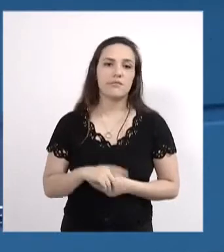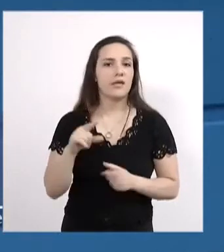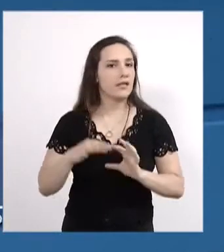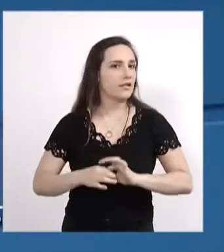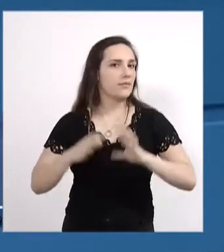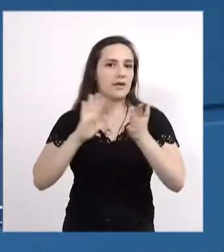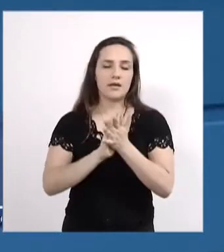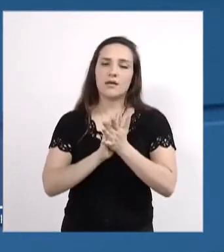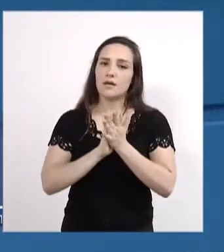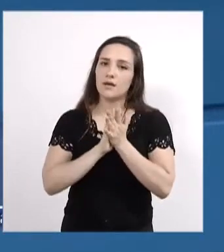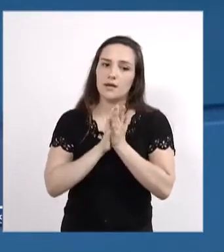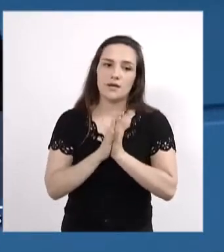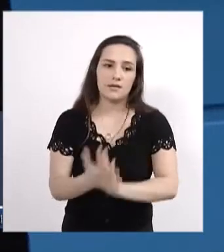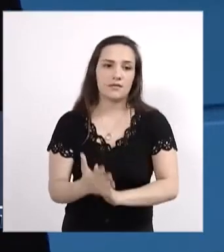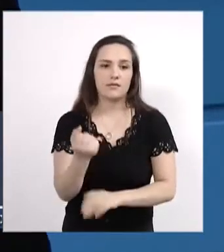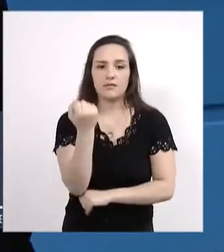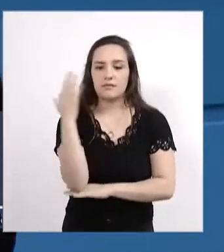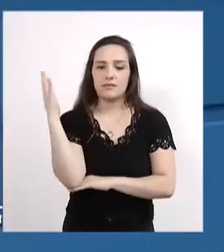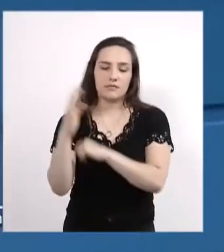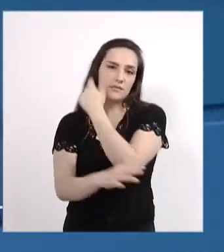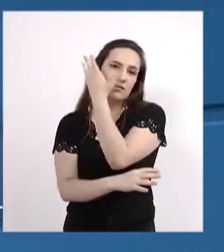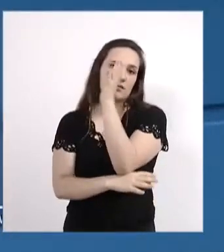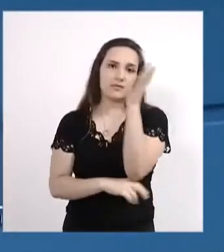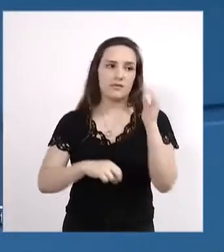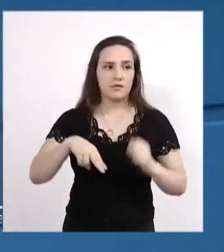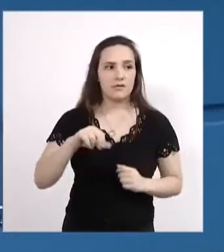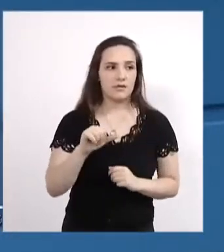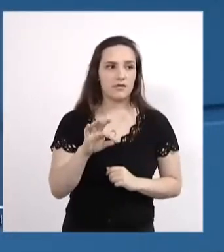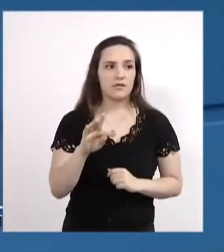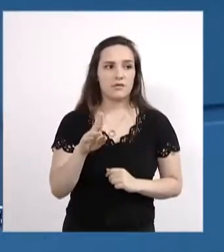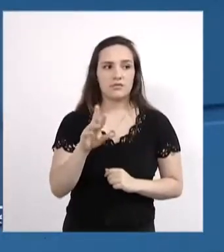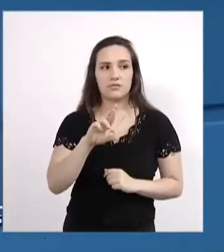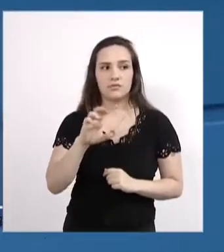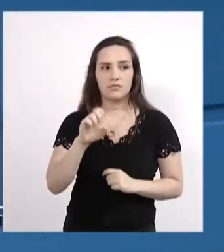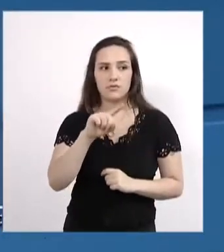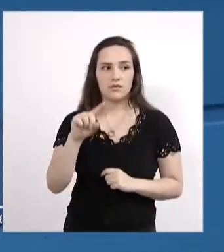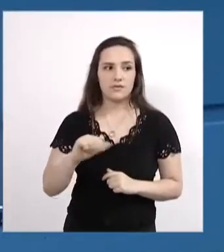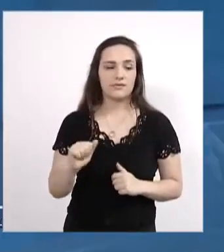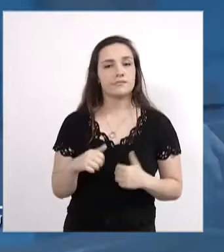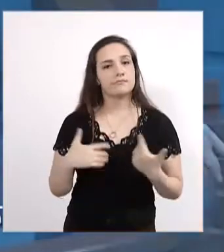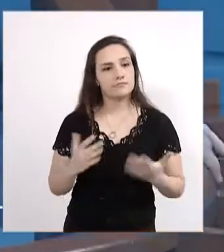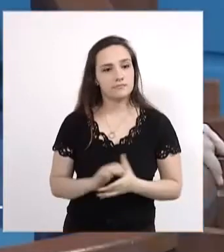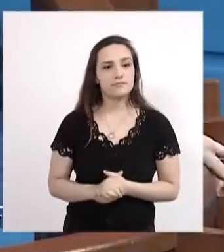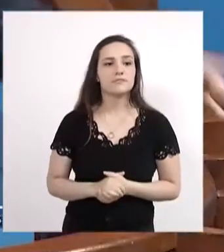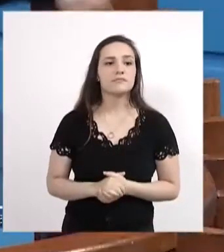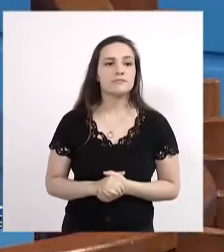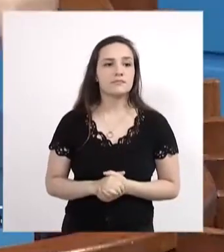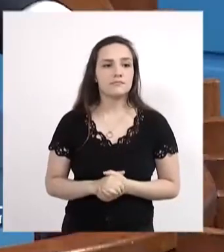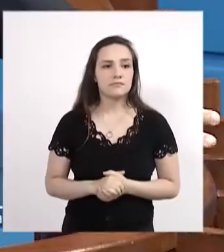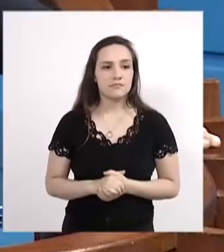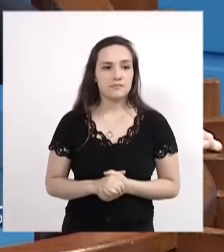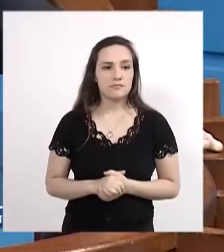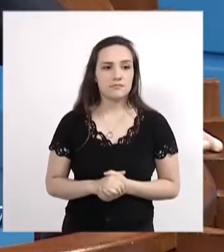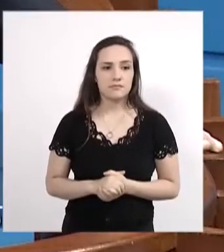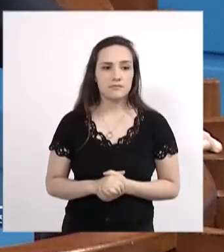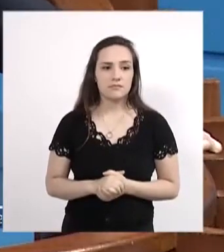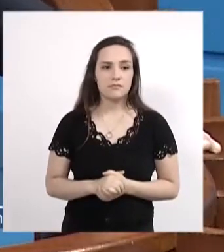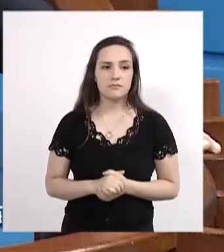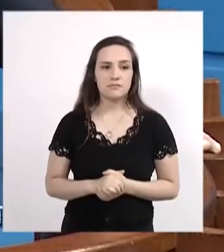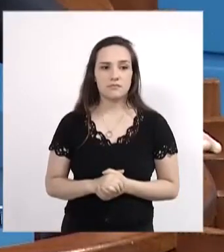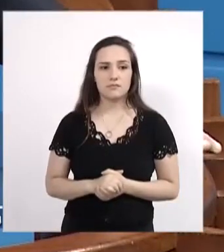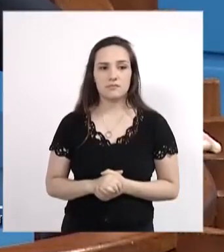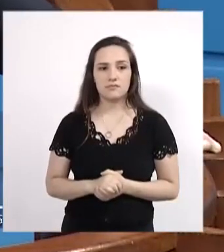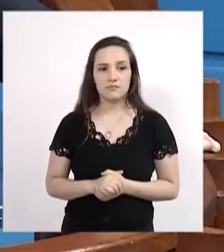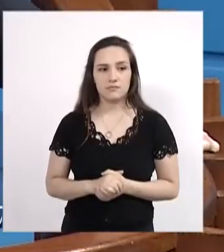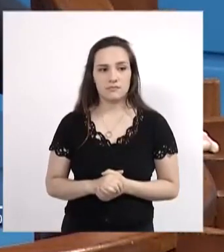da natureza, deputado Pedro Queiro. Eu incorporo a parte de Vossa Excelência, deputado Cabombi. Quero dizer que aqui, no Mato Grosso